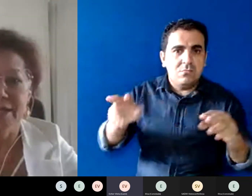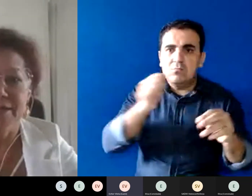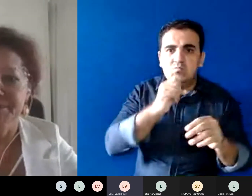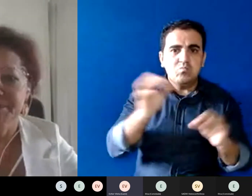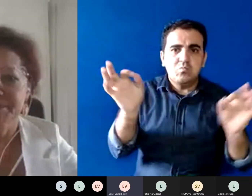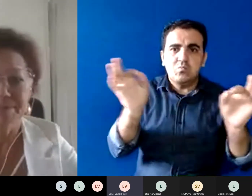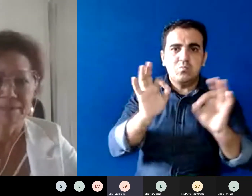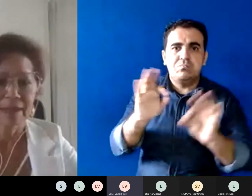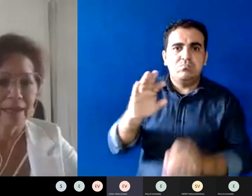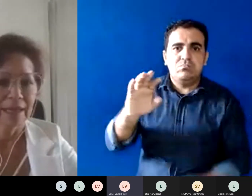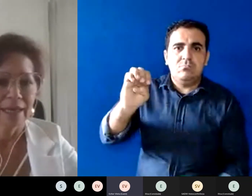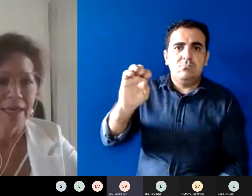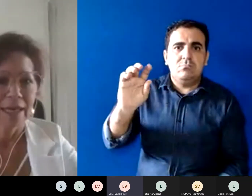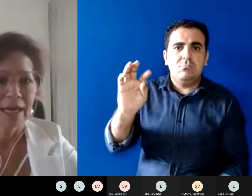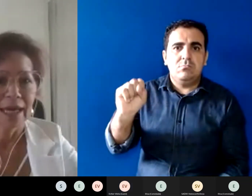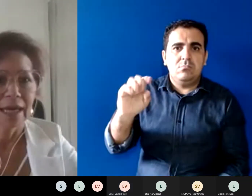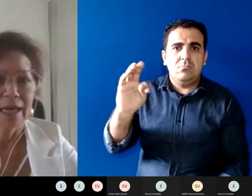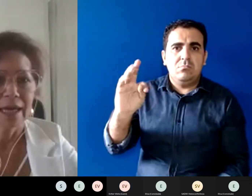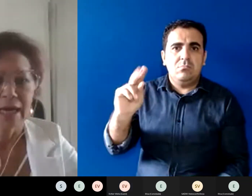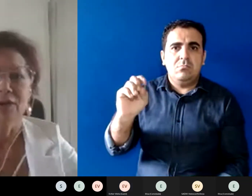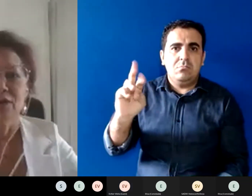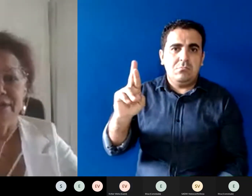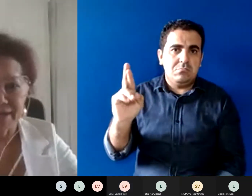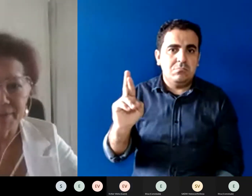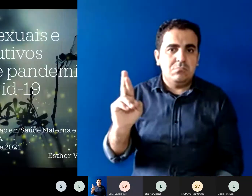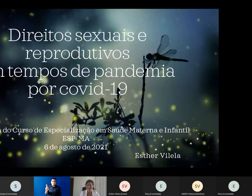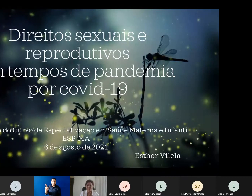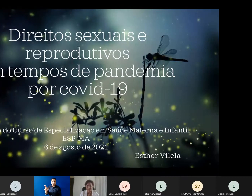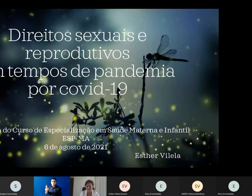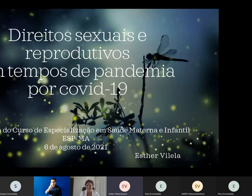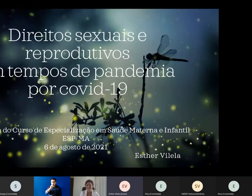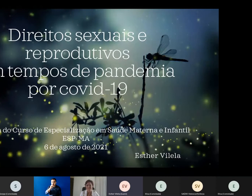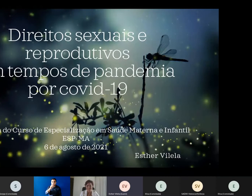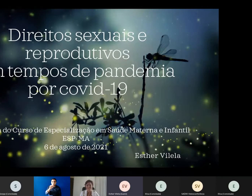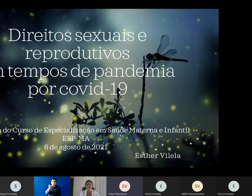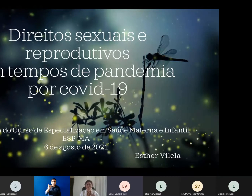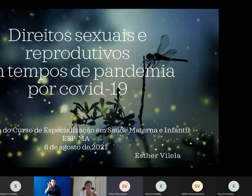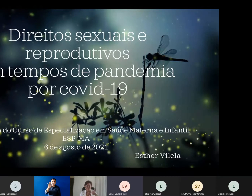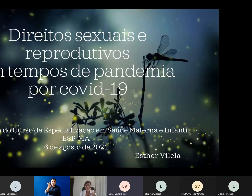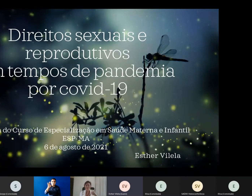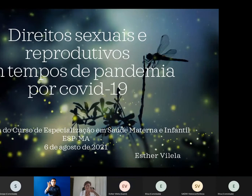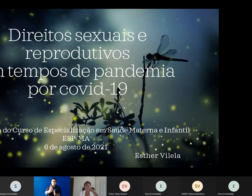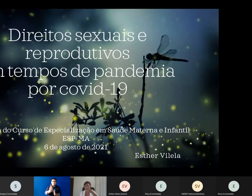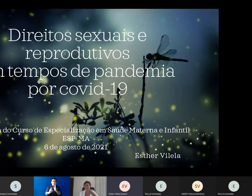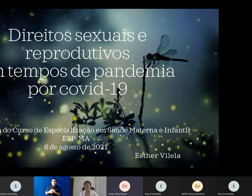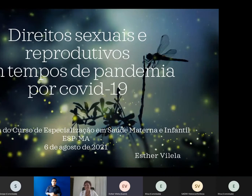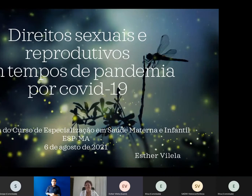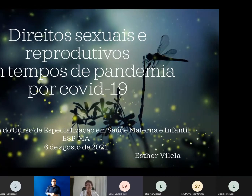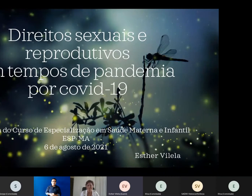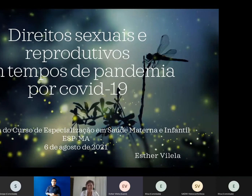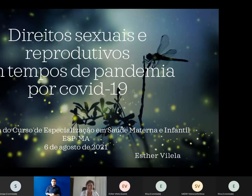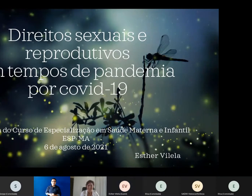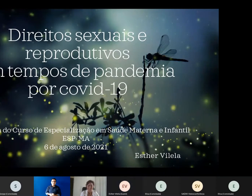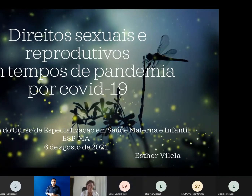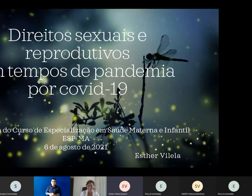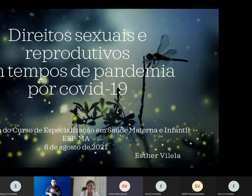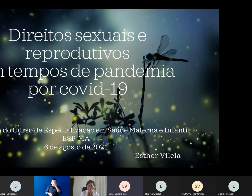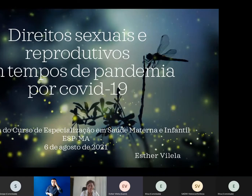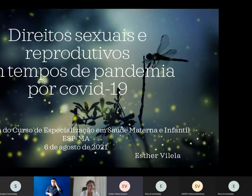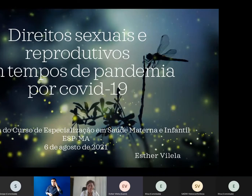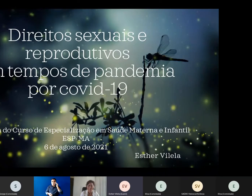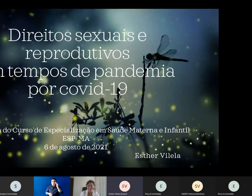ainda, Esther. E agora? Agora vai aparecer. Vai? Vai. Tá.